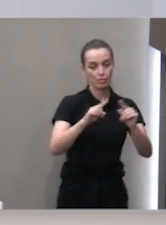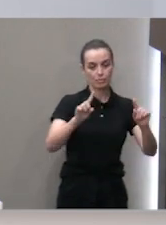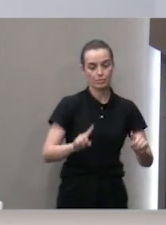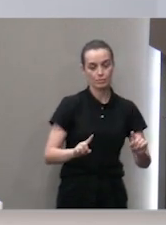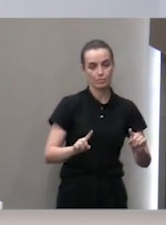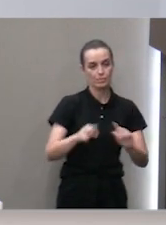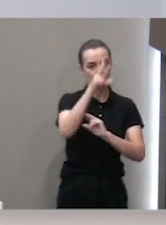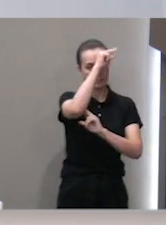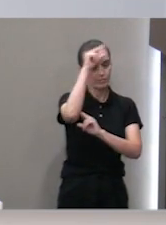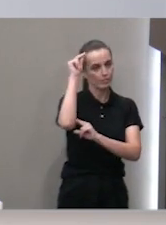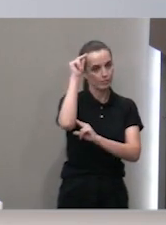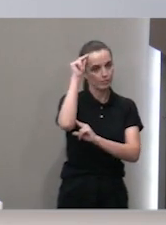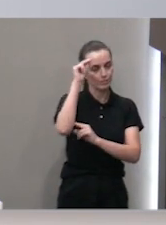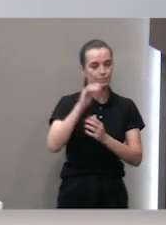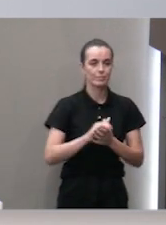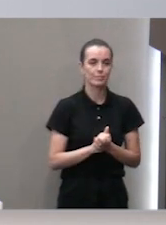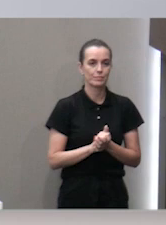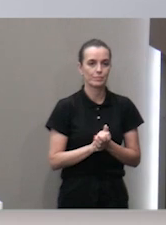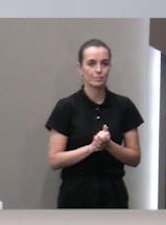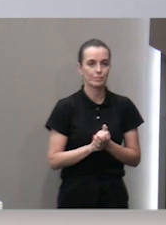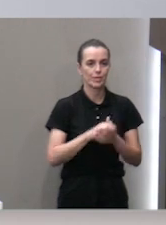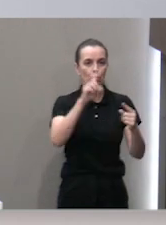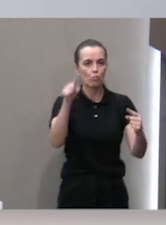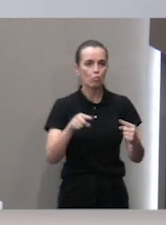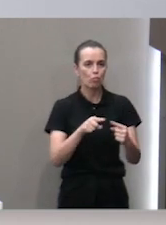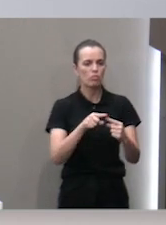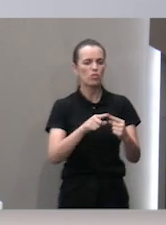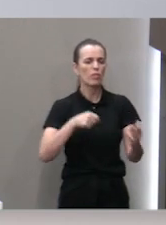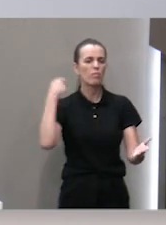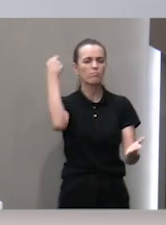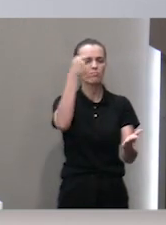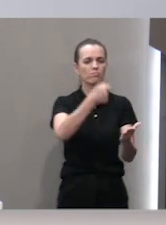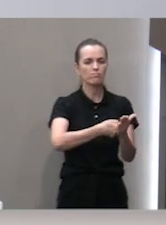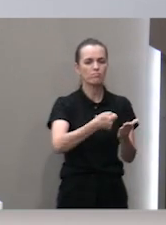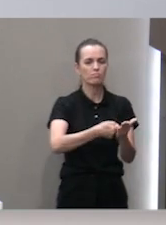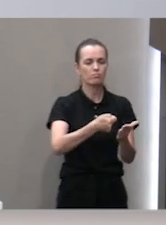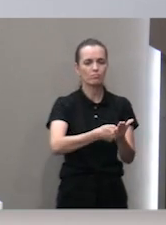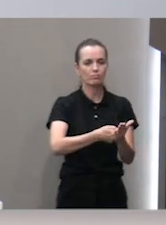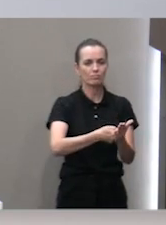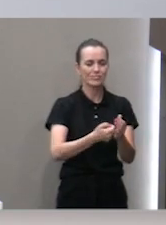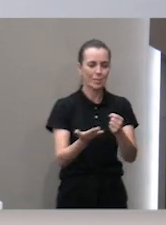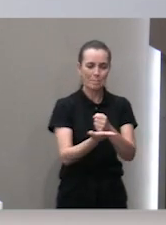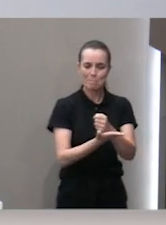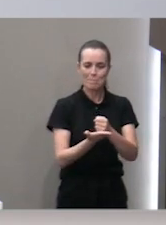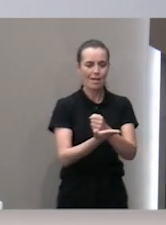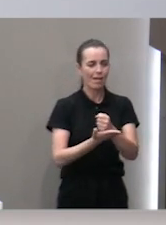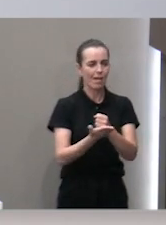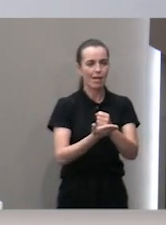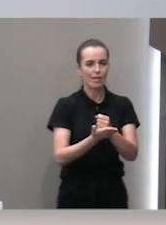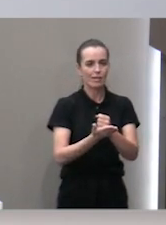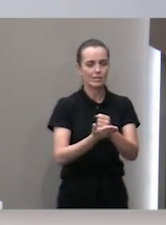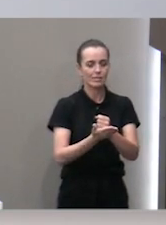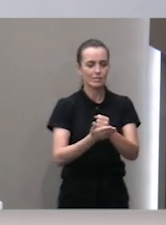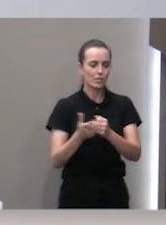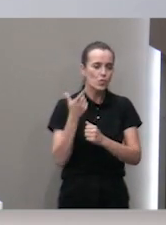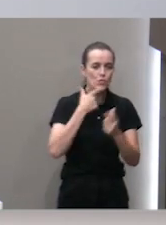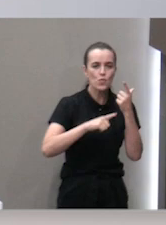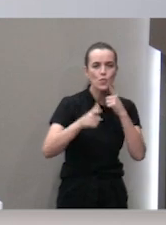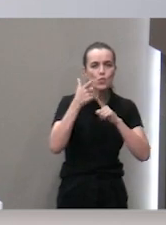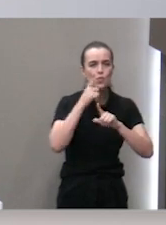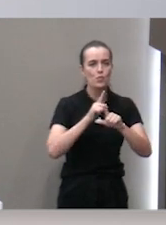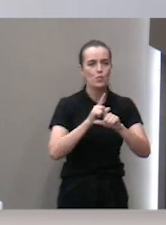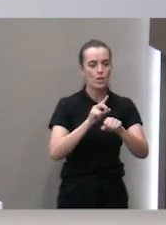natureza do nosso sindicato é de luta. Luta e pela conquista e manutenção dos direitos dos